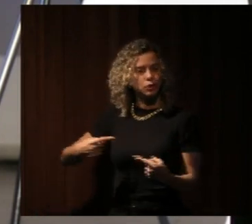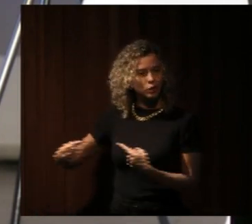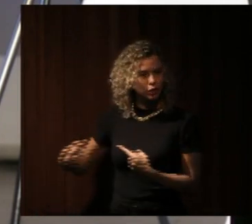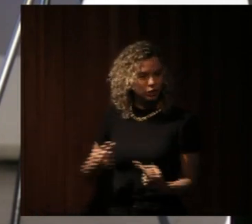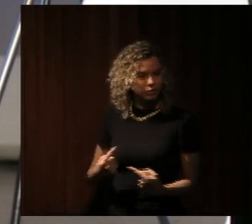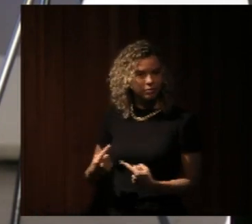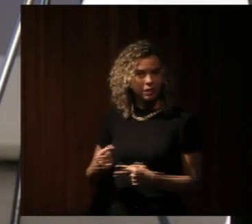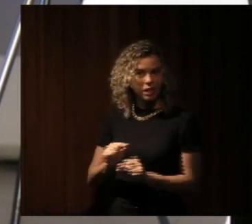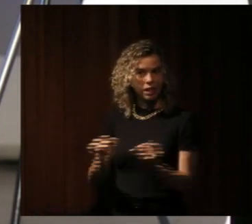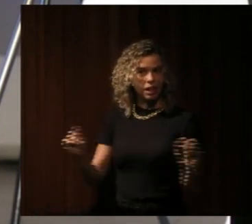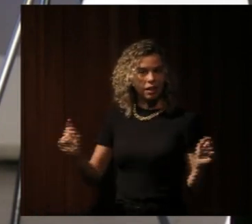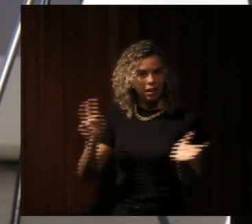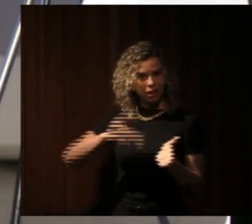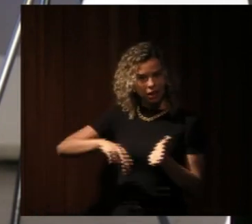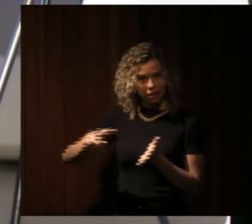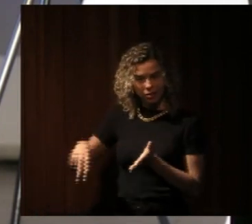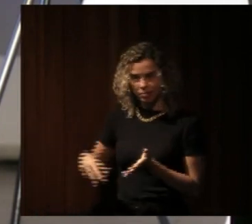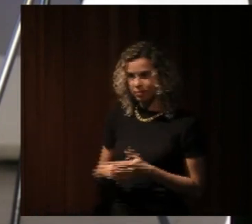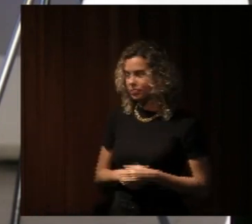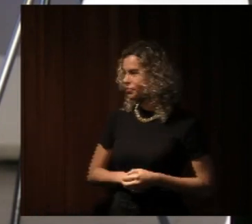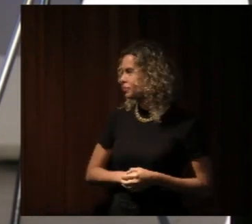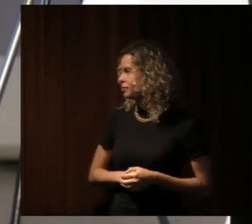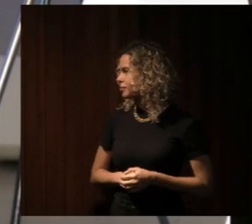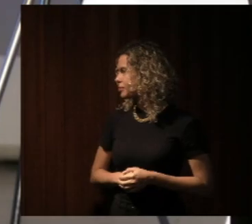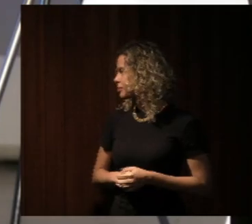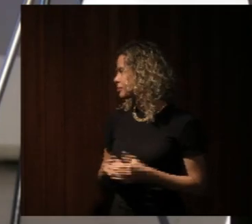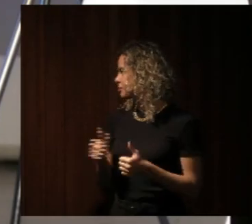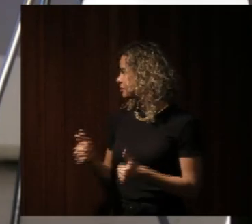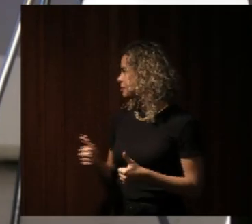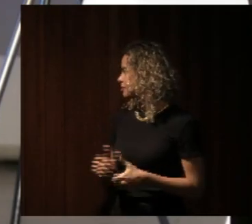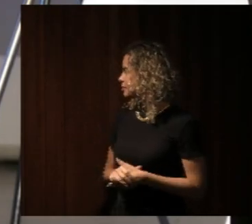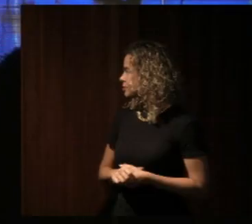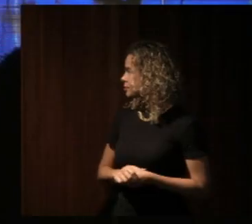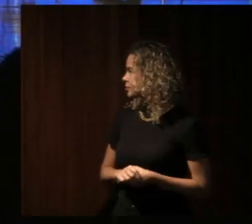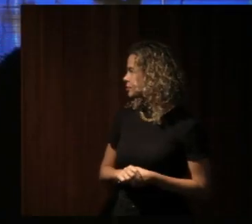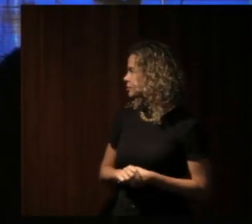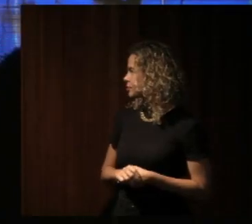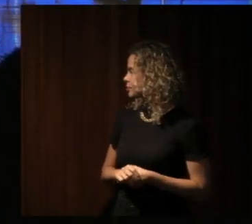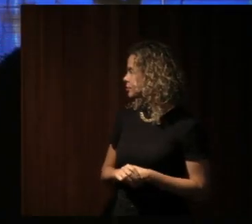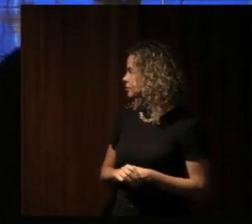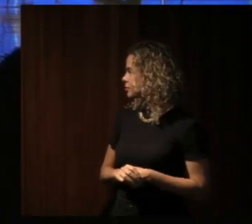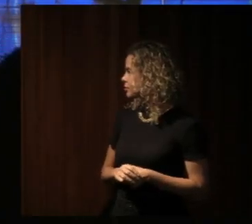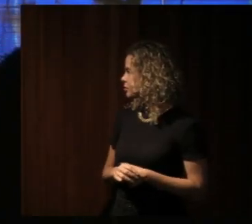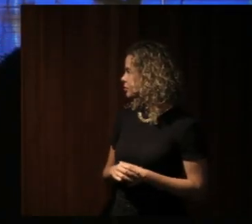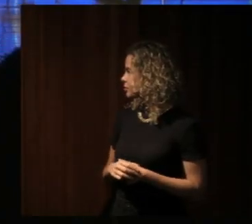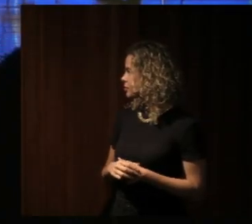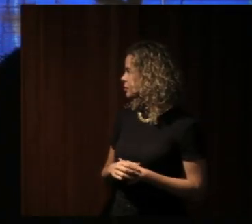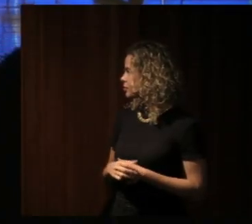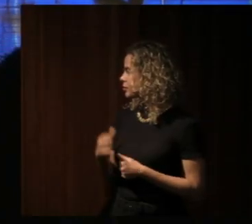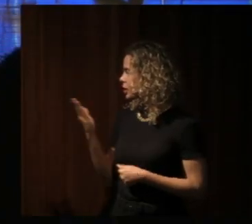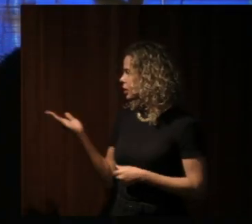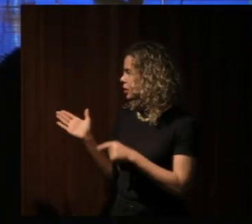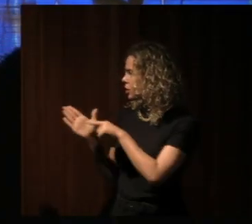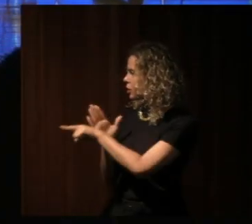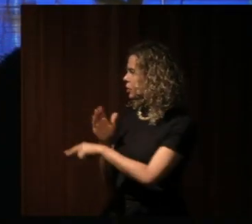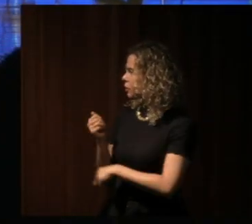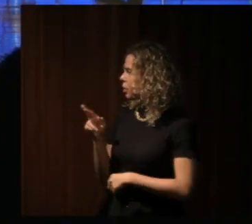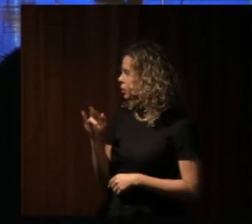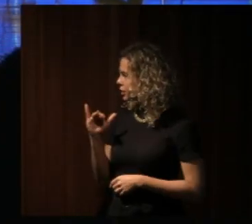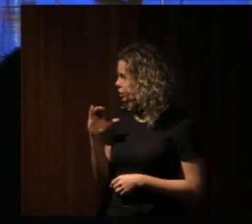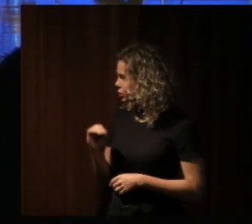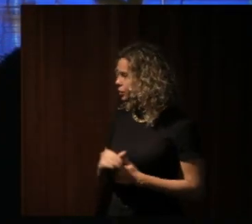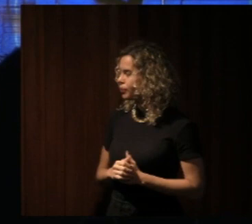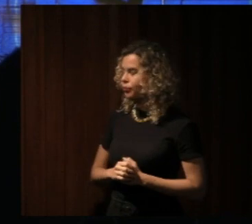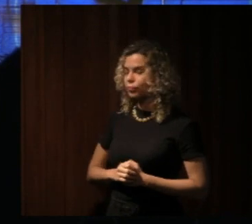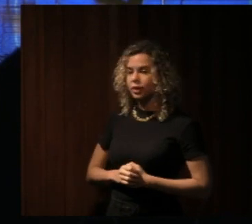levar pros leitores Ach que foi por aí bacana Laura aí Maurício eu queria saber de você o seguinte quer